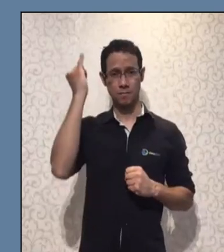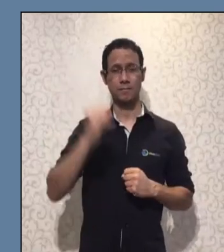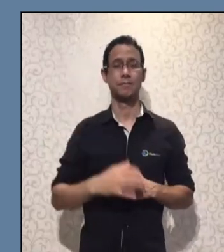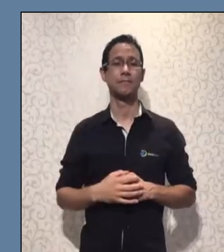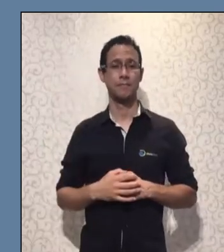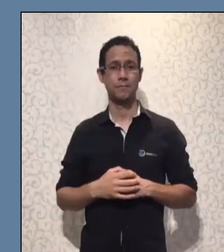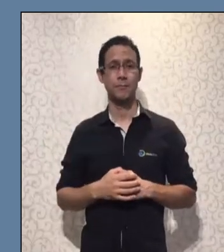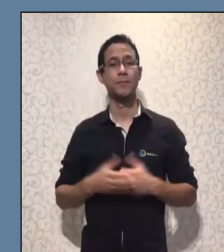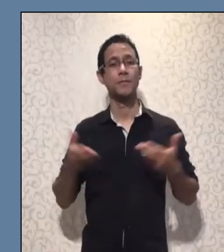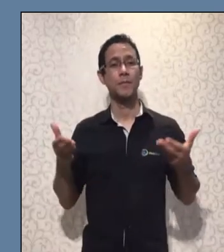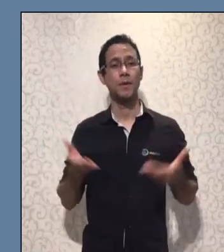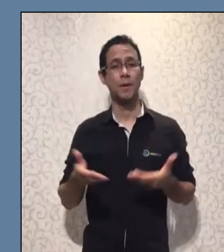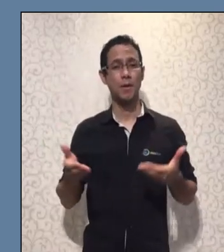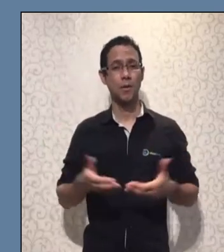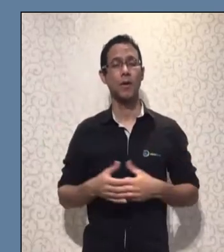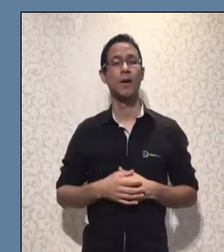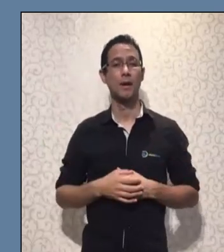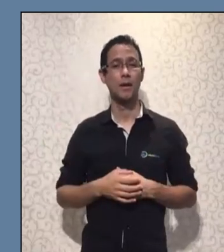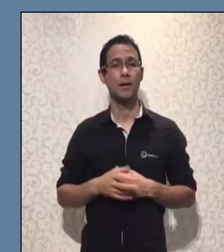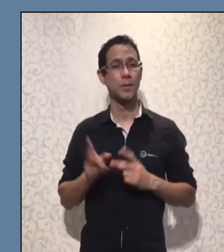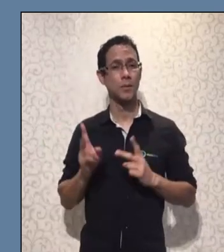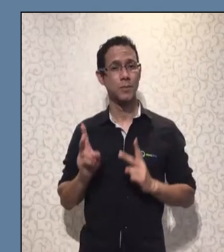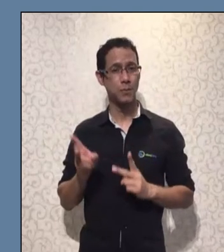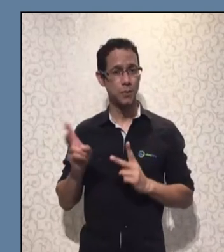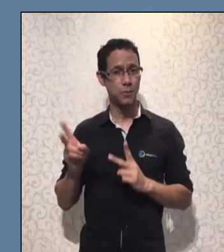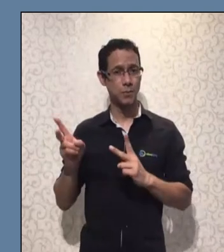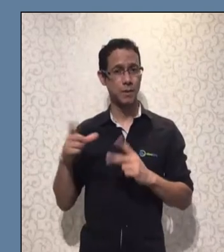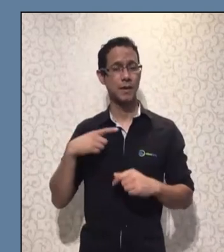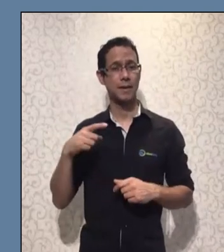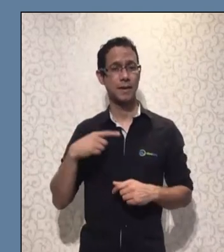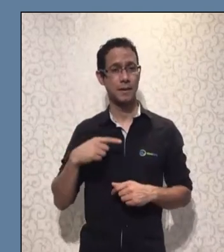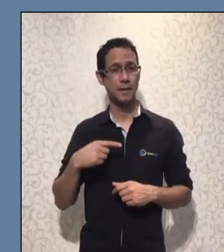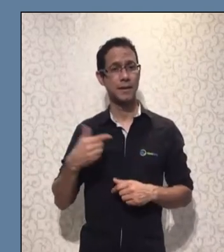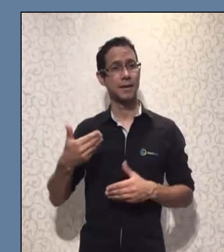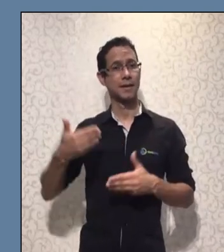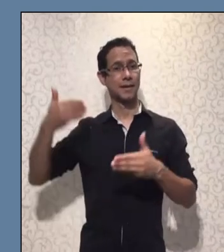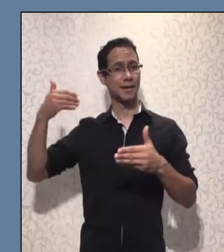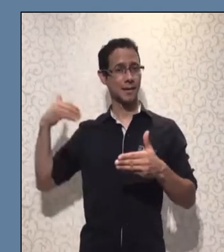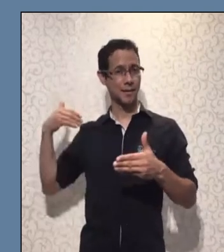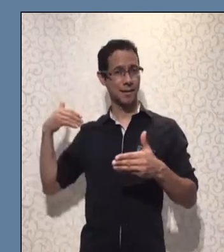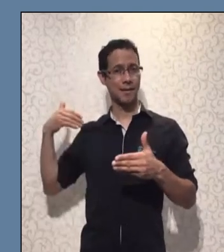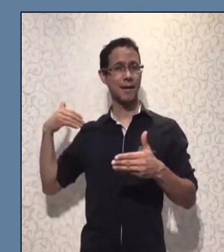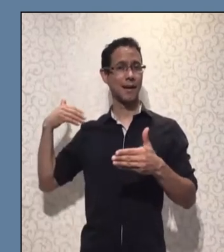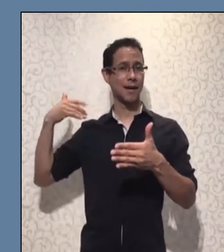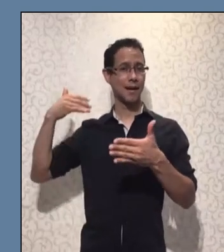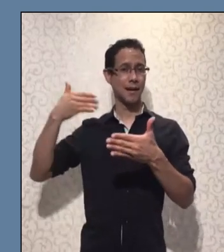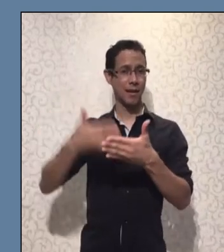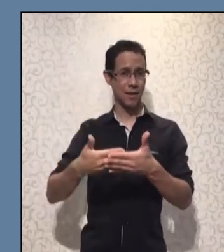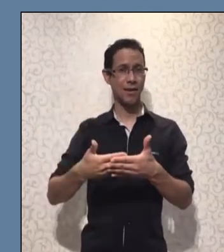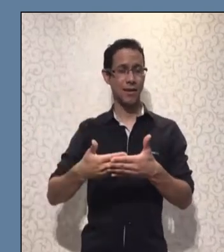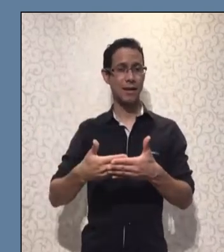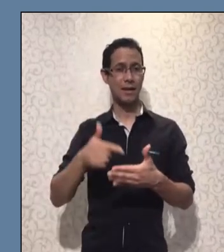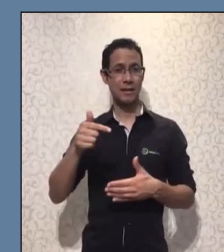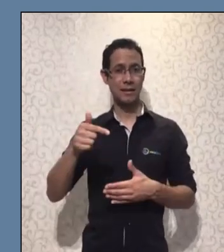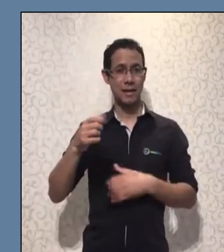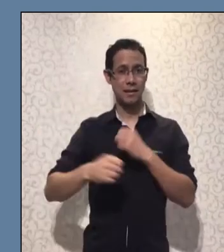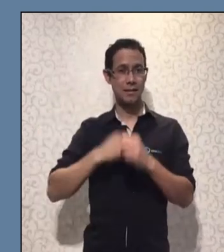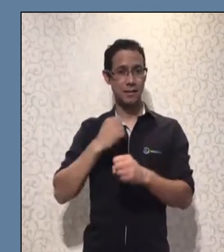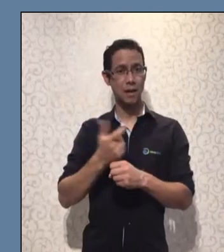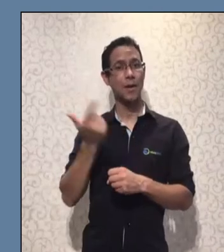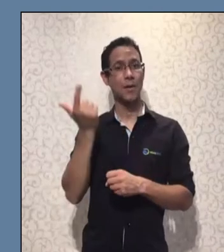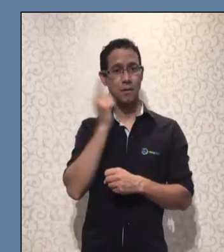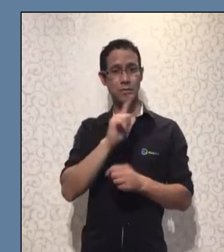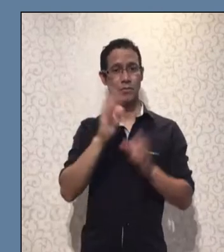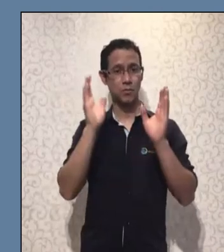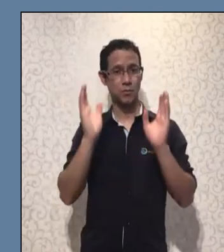nós estamos ainda, seguimos, quer dizer, entre lá e agora, 7 anos passados, nós demos conta de transferir todo o acervo, enfim,